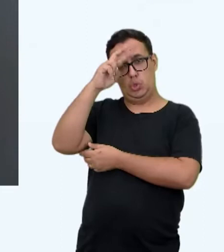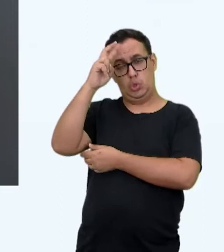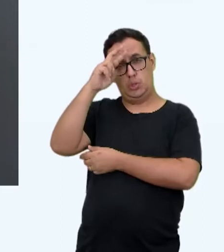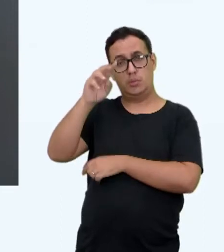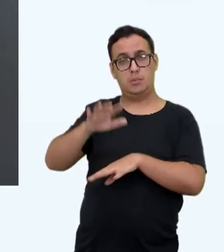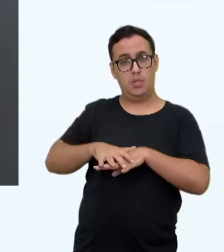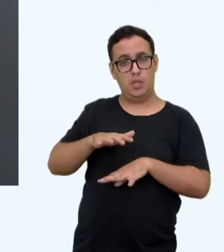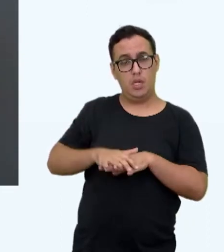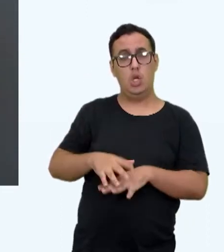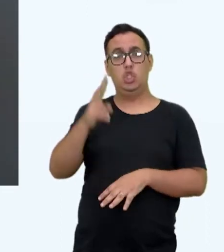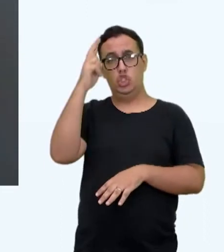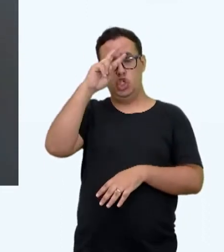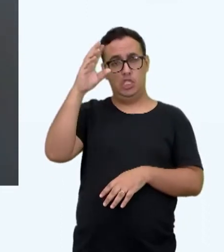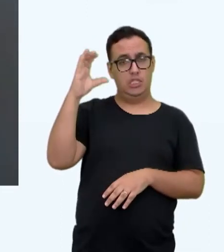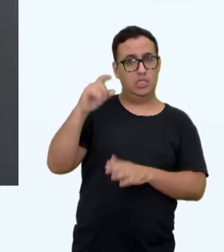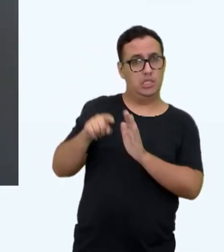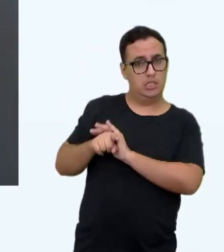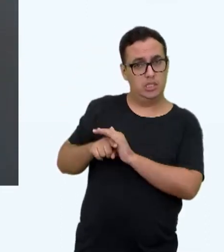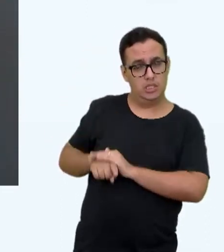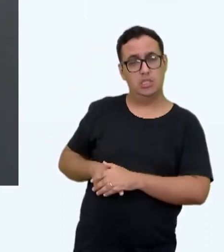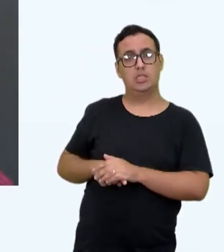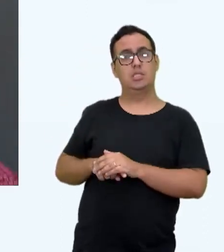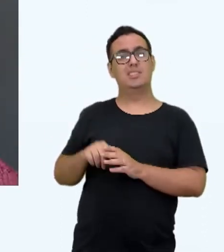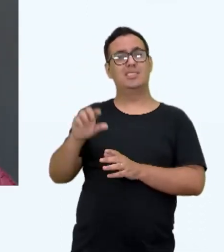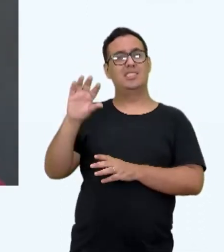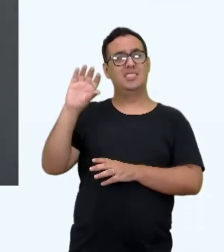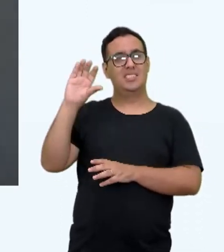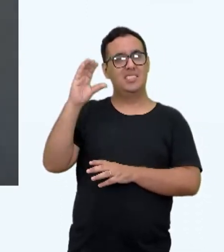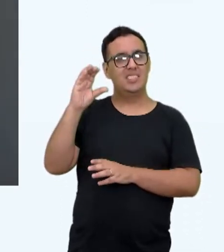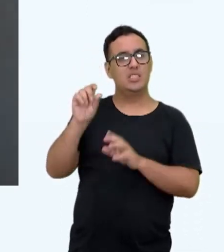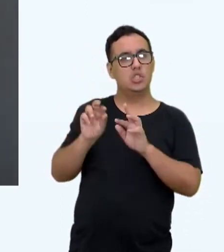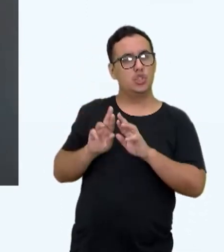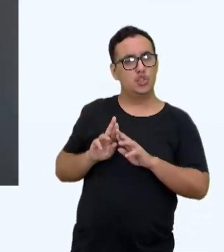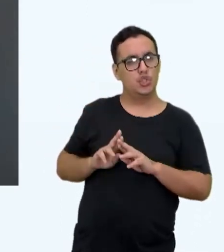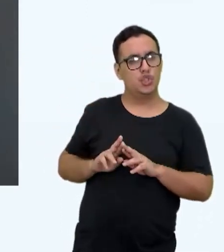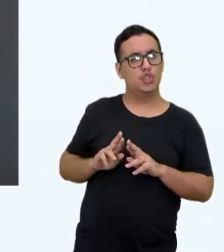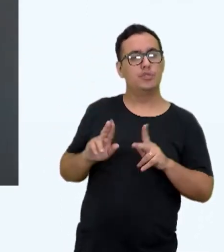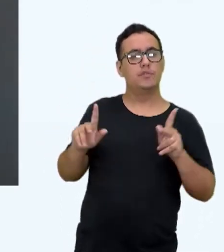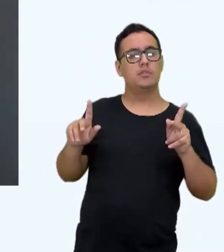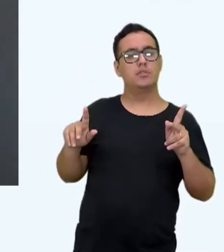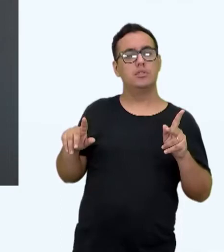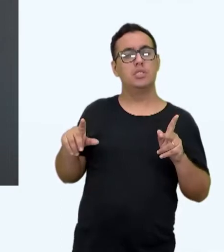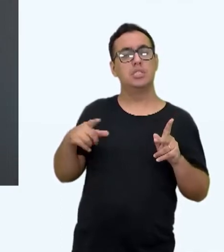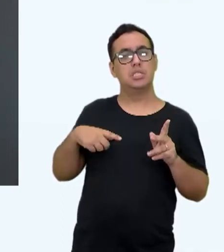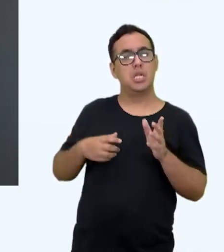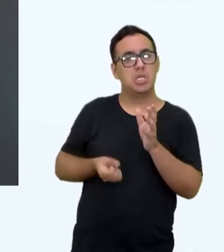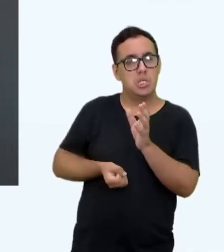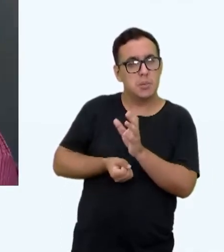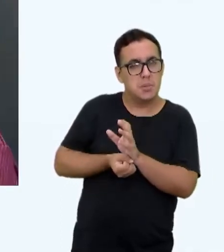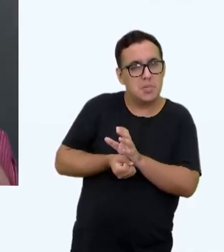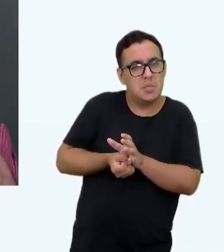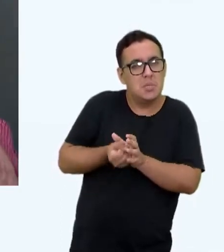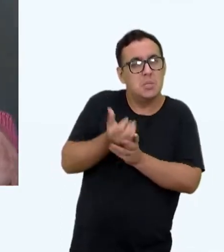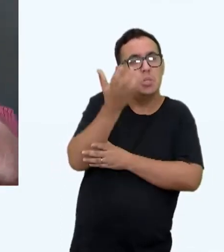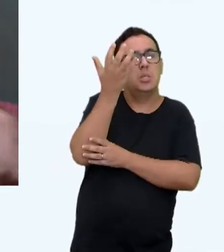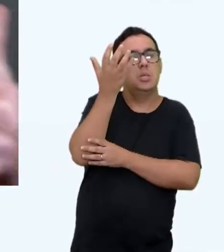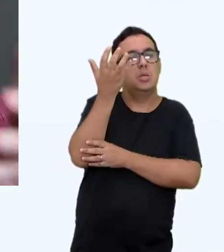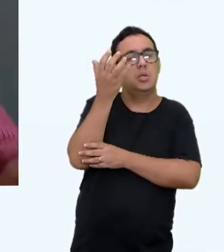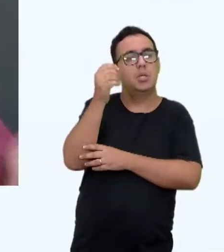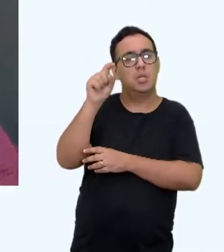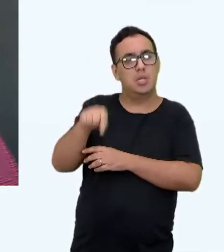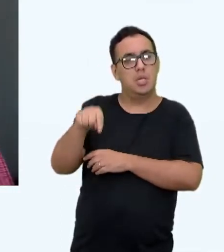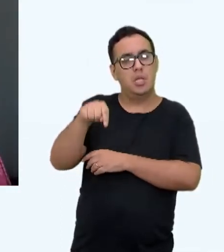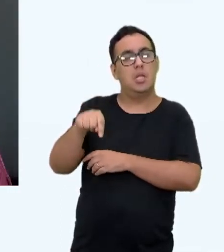Matemática, História das Ciências, aquela ciência que teve sua origem, nasceu na bacia